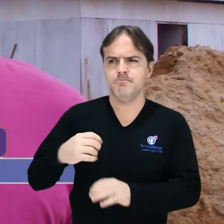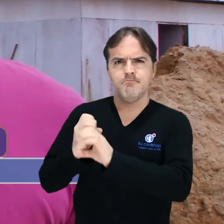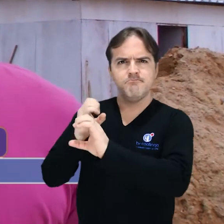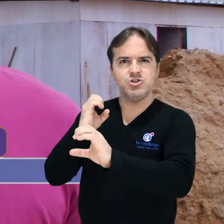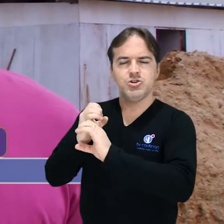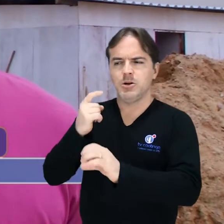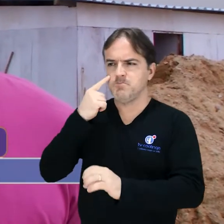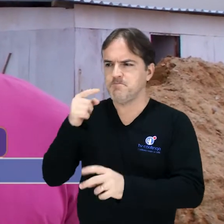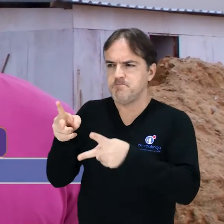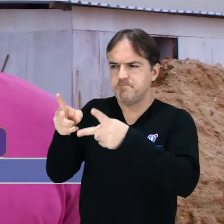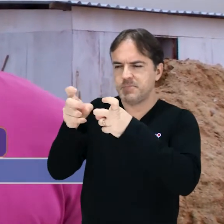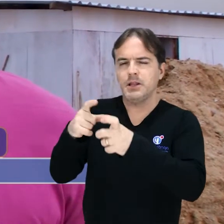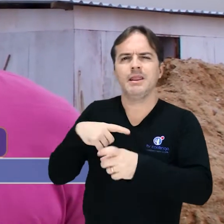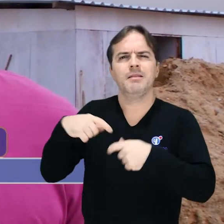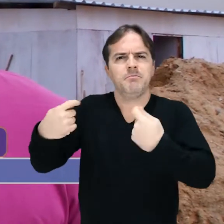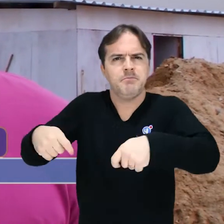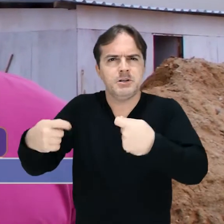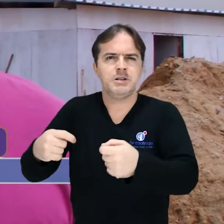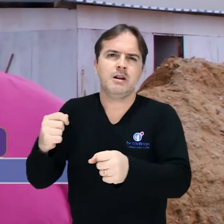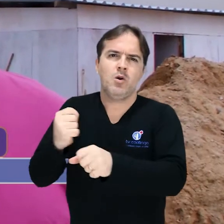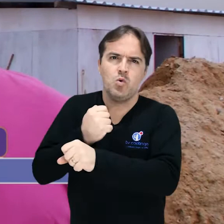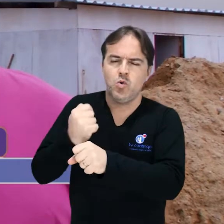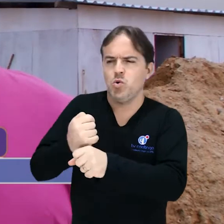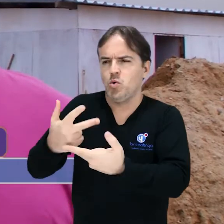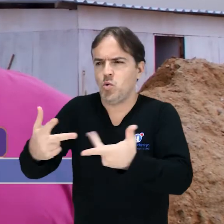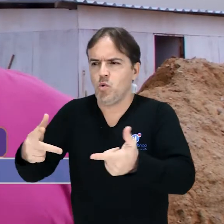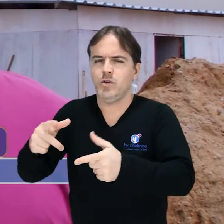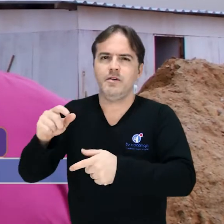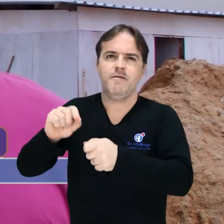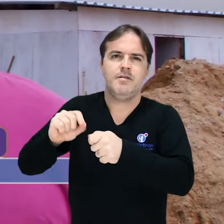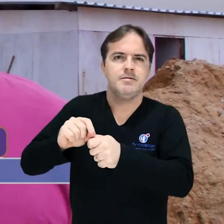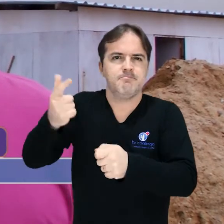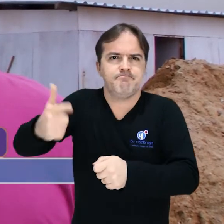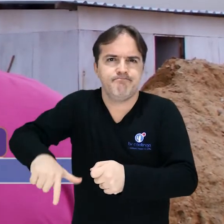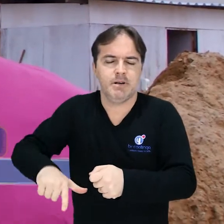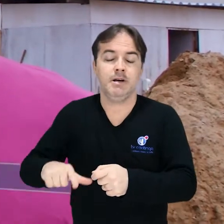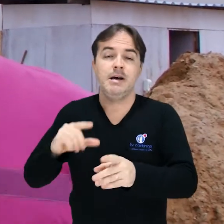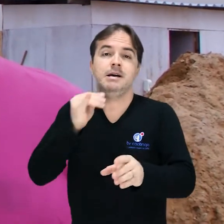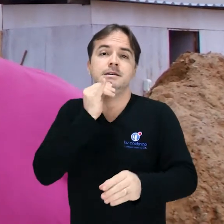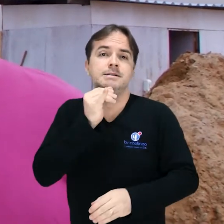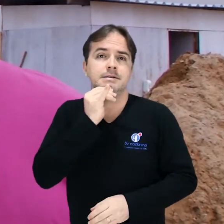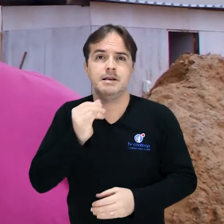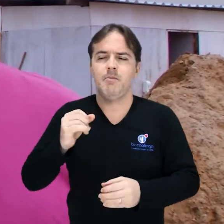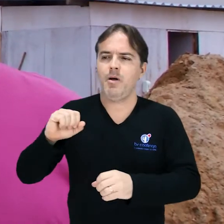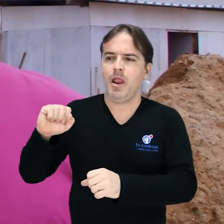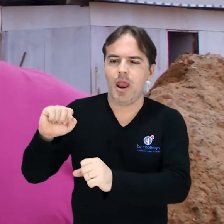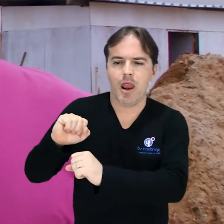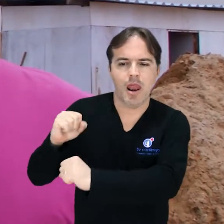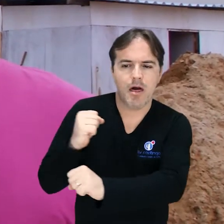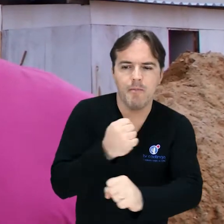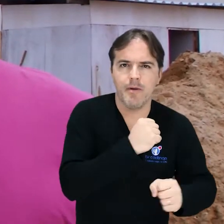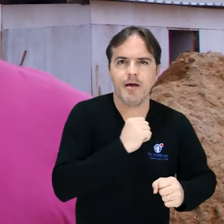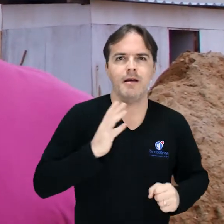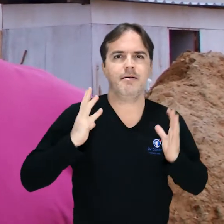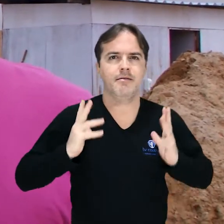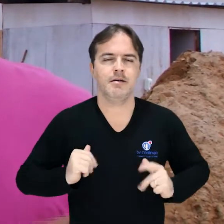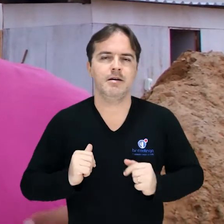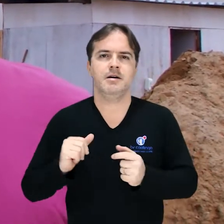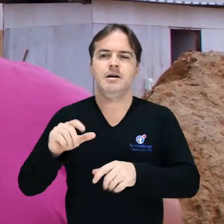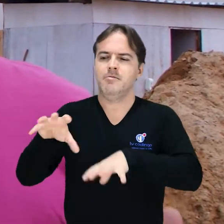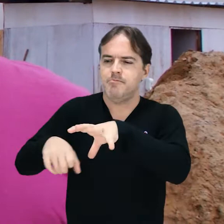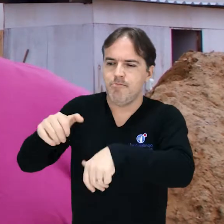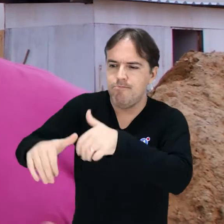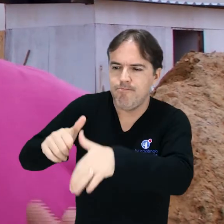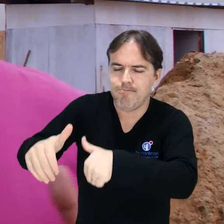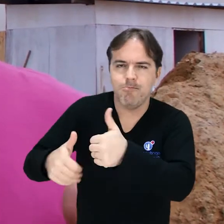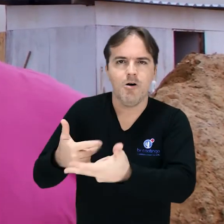há necessidade de fazer alguns serviços adicionais, né? Como, por exemplo, algumas limpezas, né? Algumas